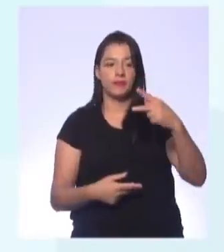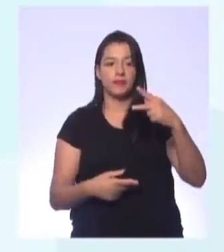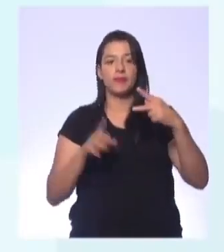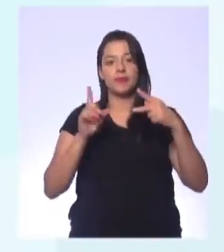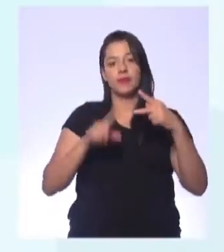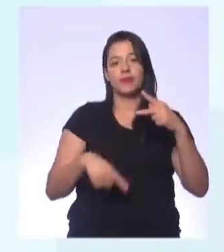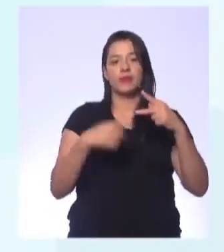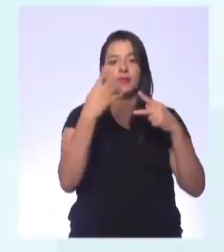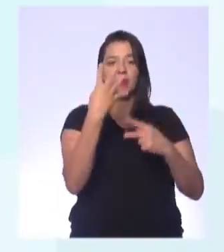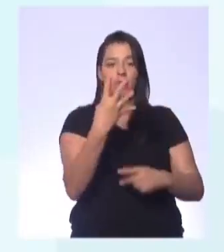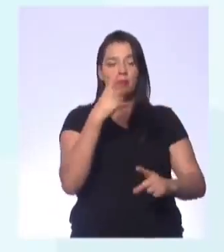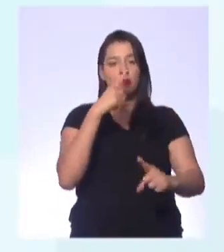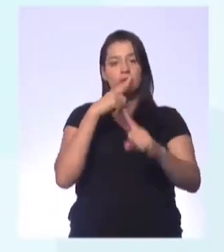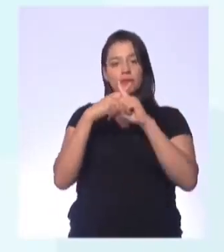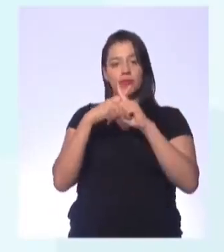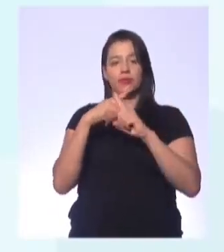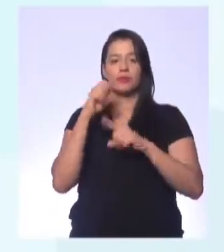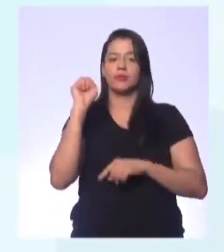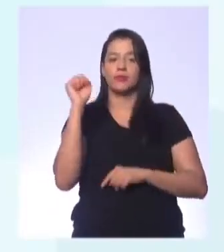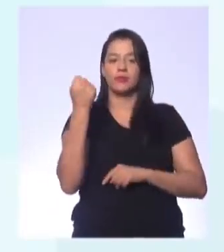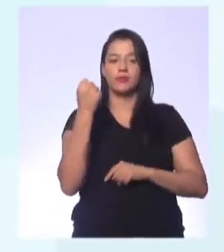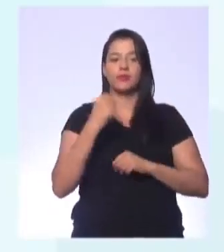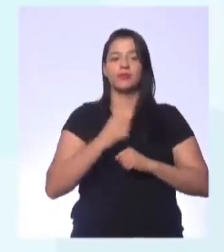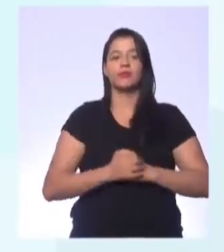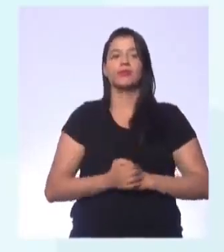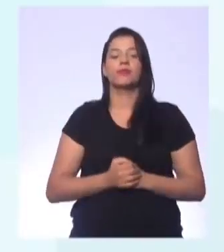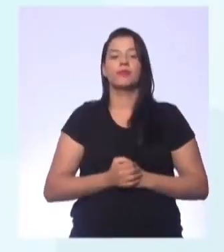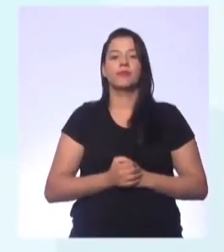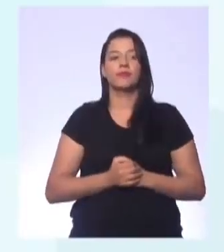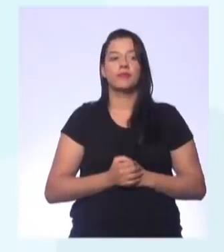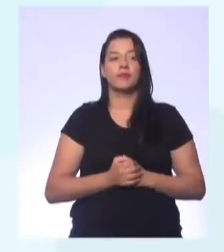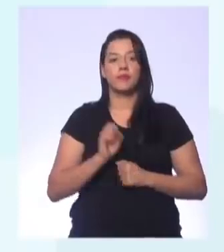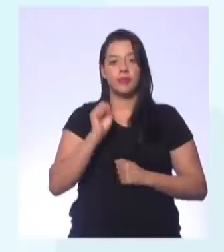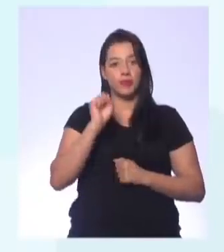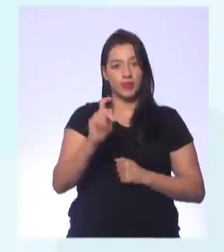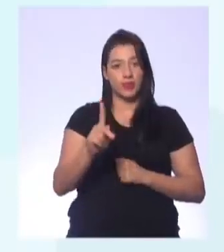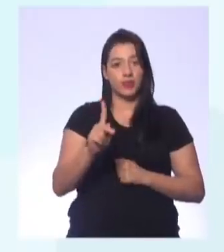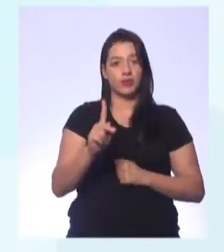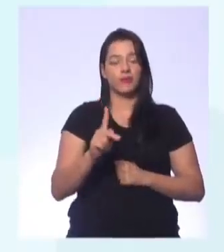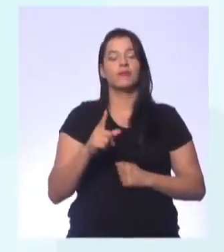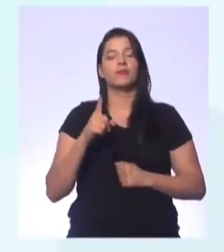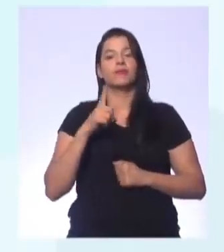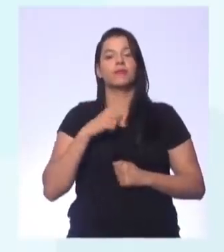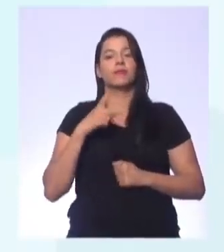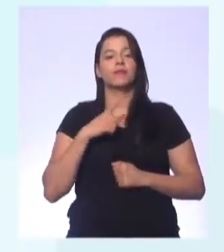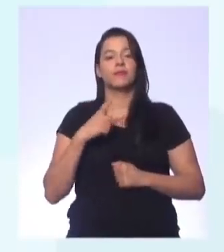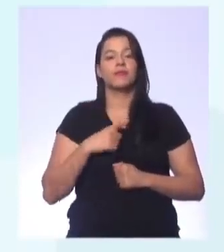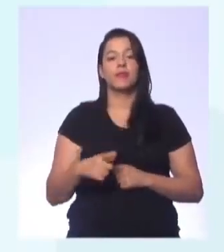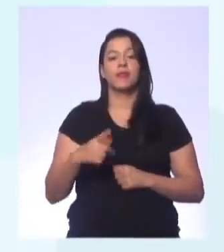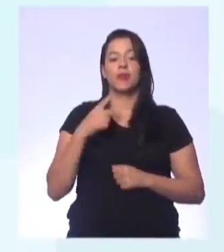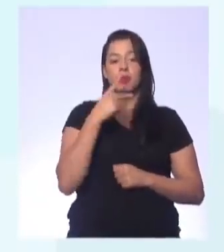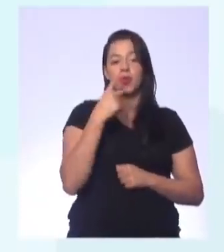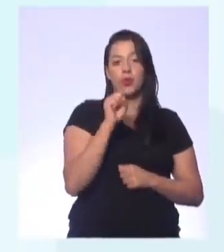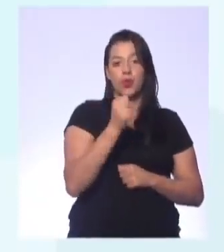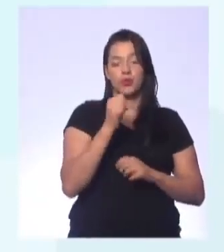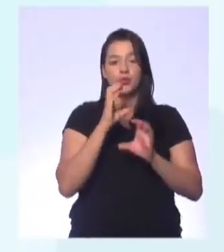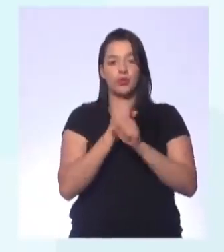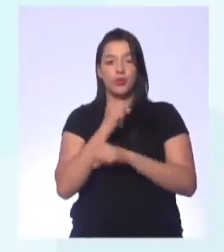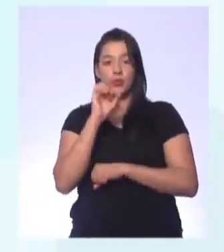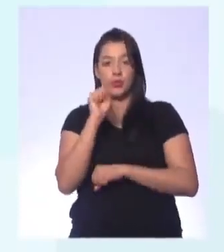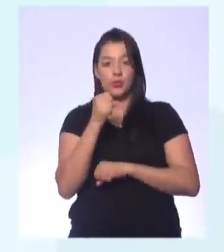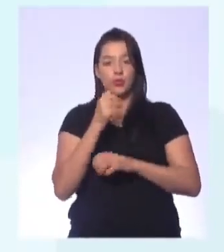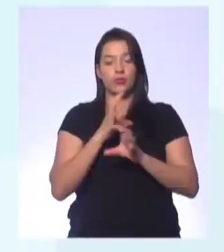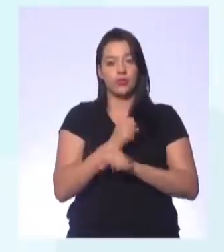quatro que multiplica o oito né isso Beleza oito mais 8 das 16